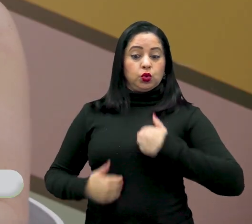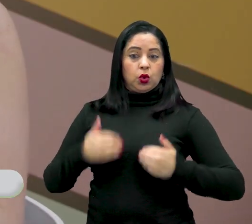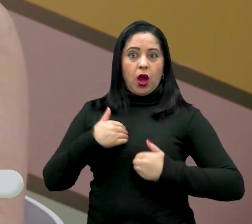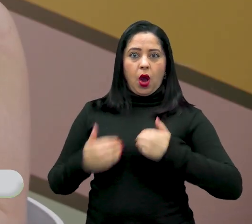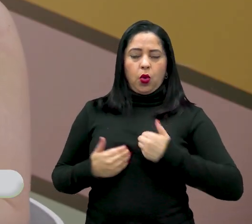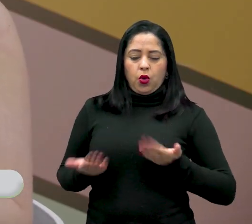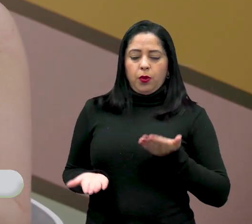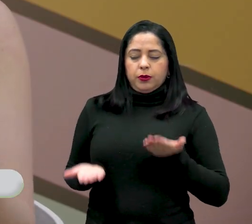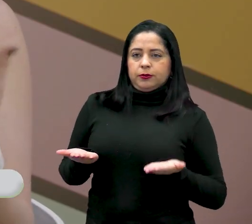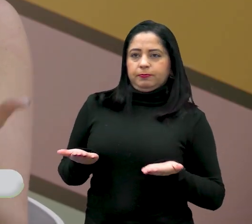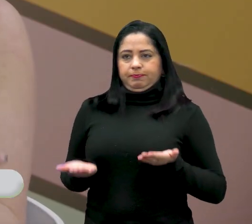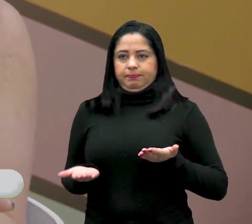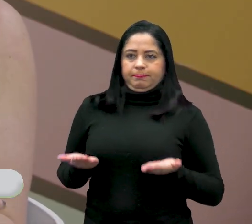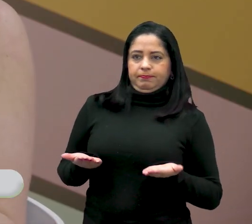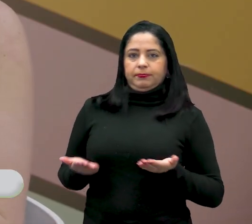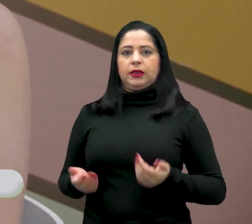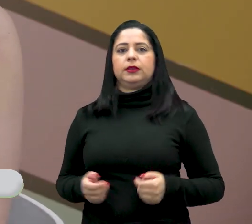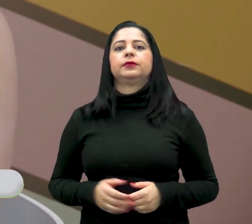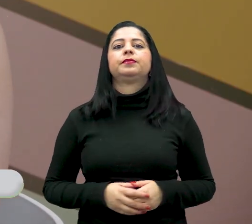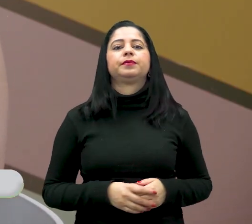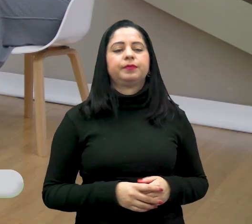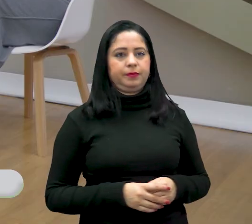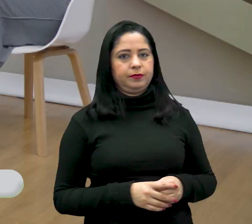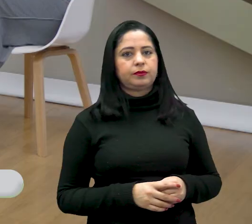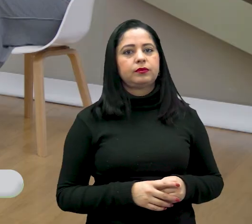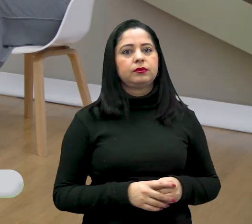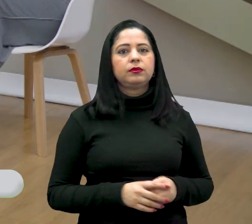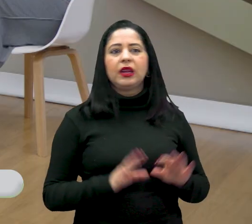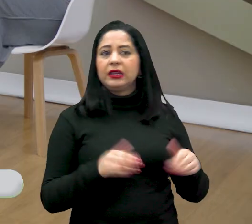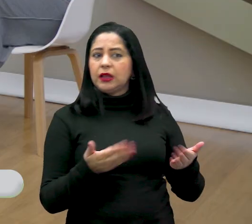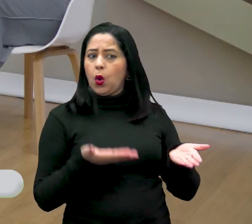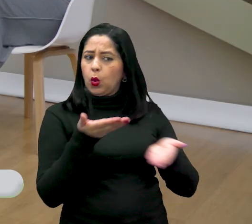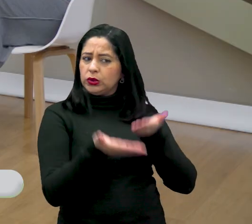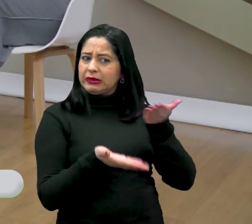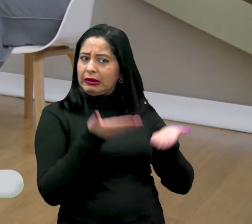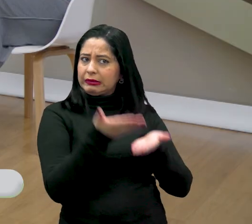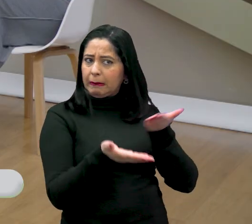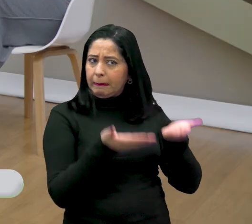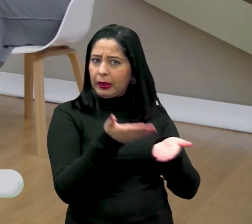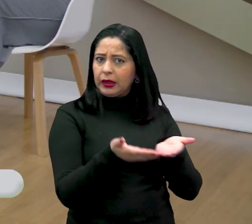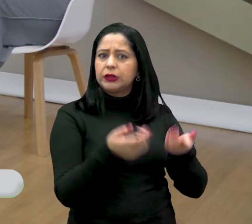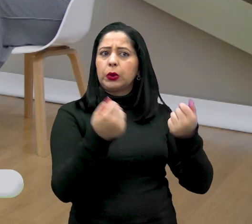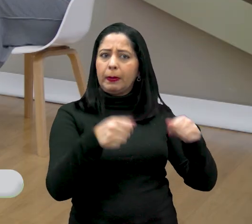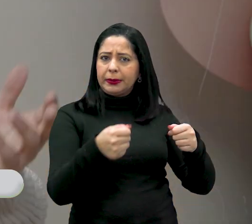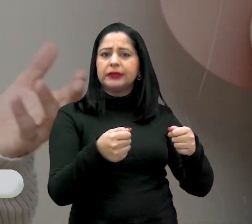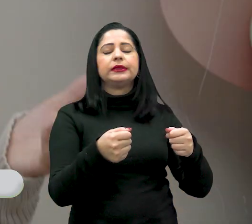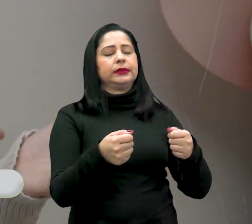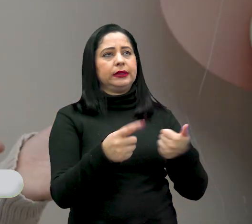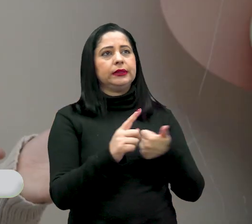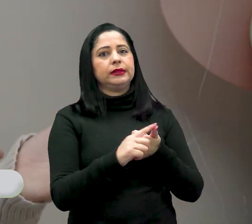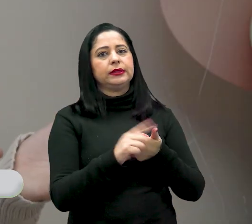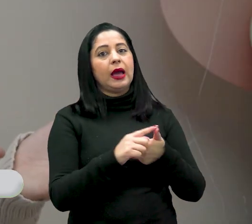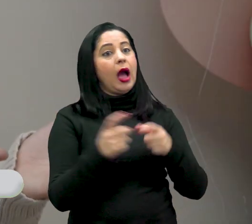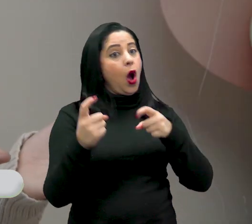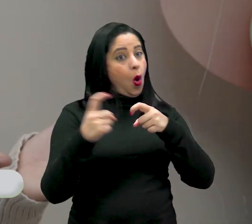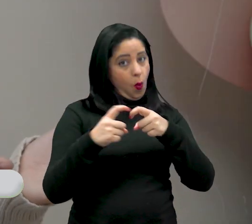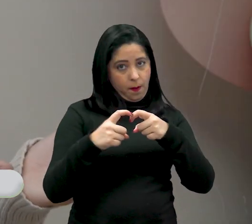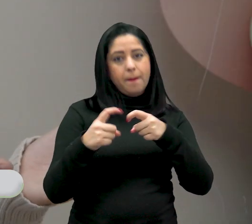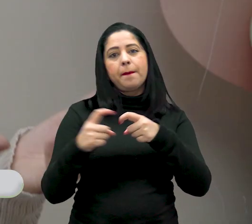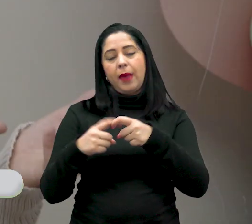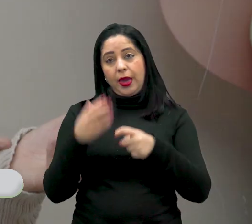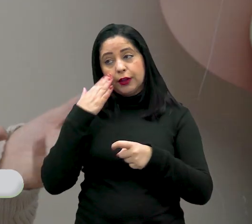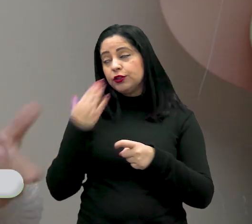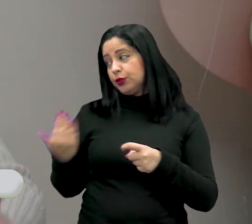Então, divide e também previne lesões. Nesse caso, então, vai ser um tratamento multidisciplinar. Vai ter, claro, a participação do